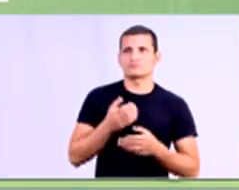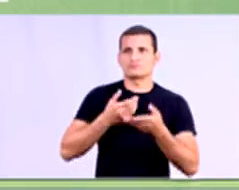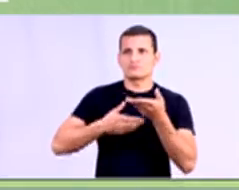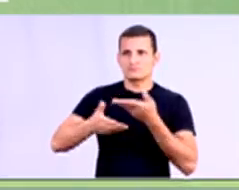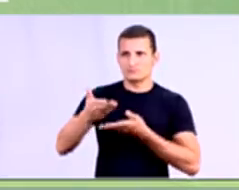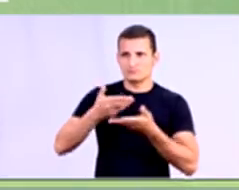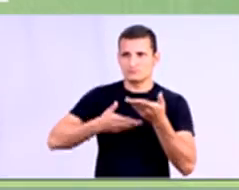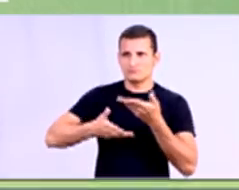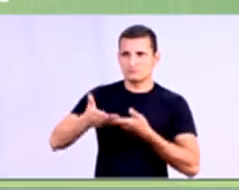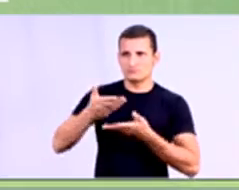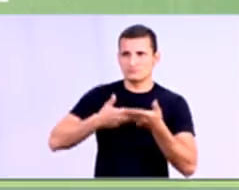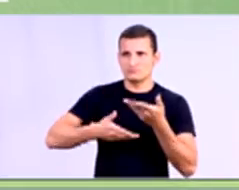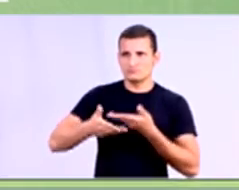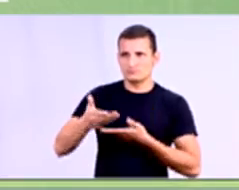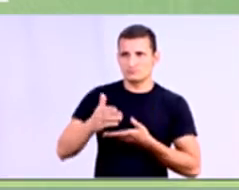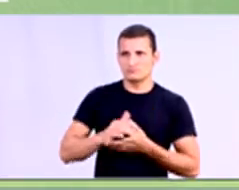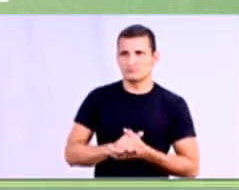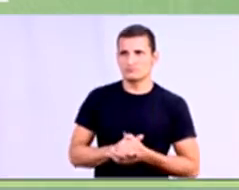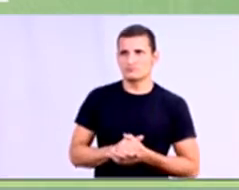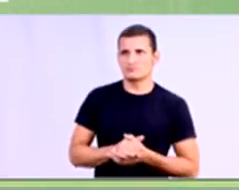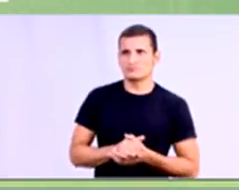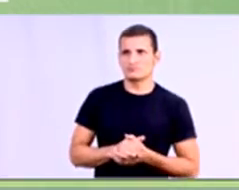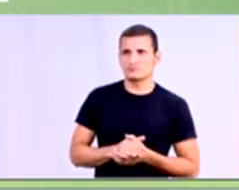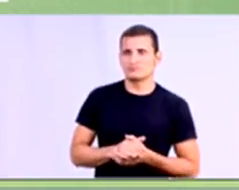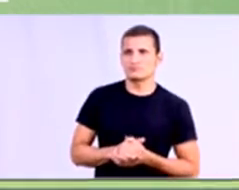relacionamento com outras duas tabelas,